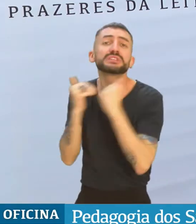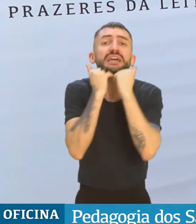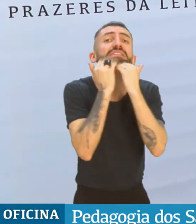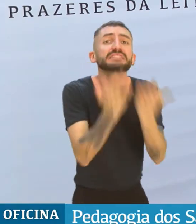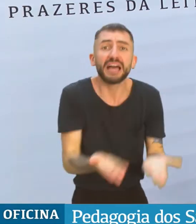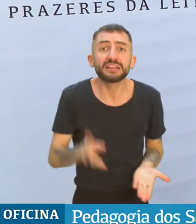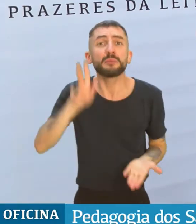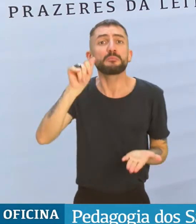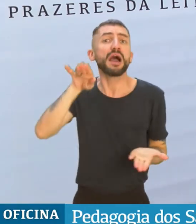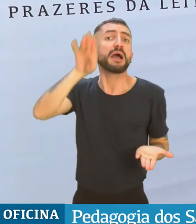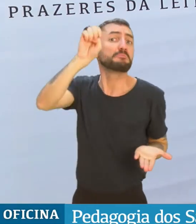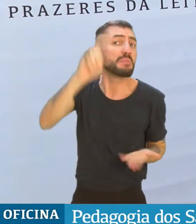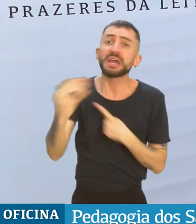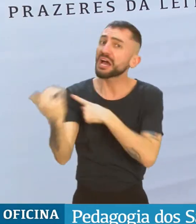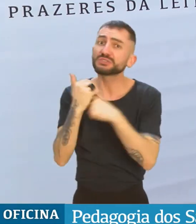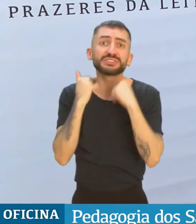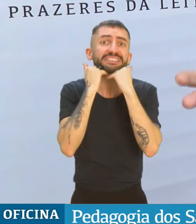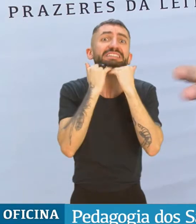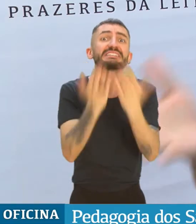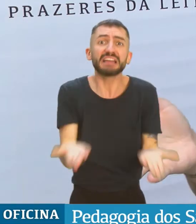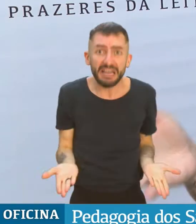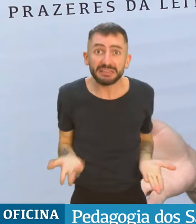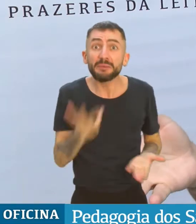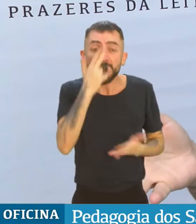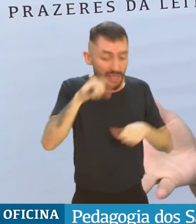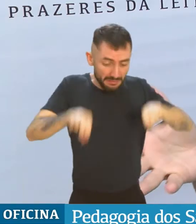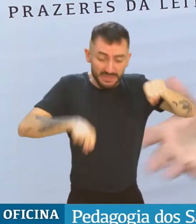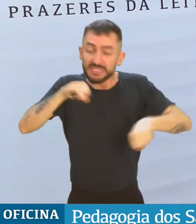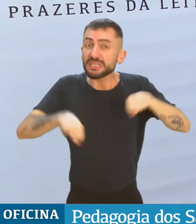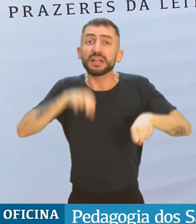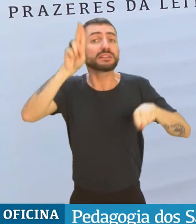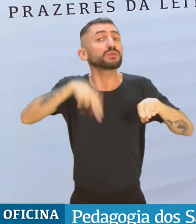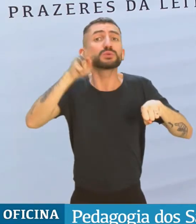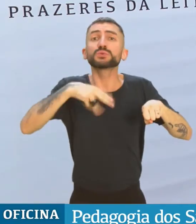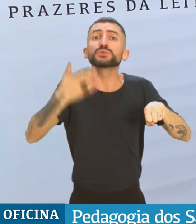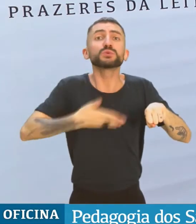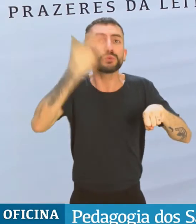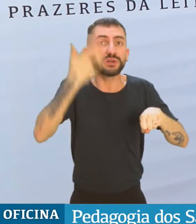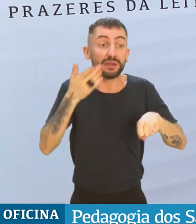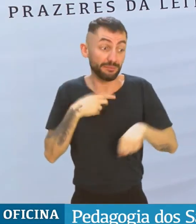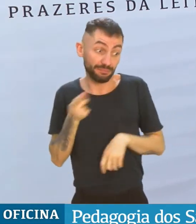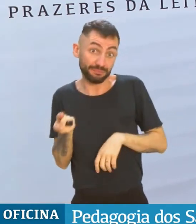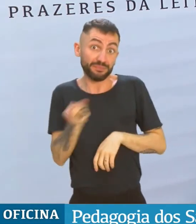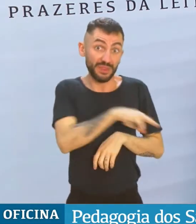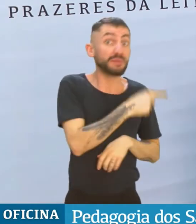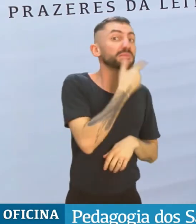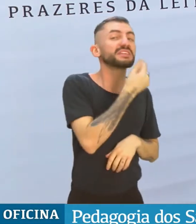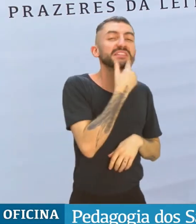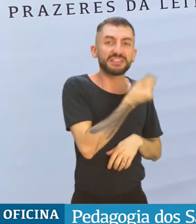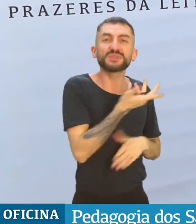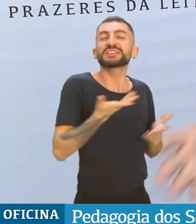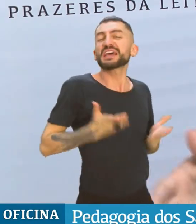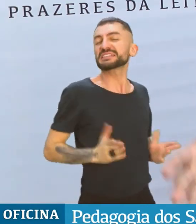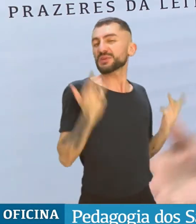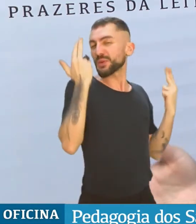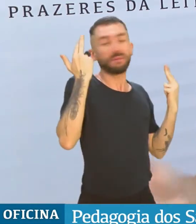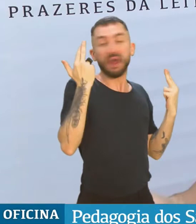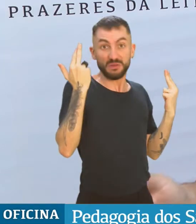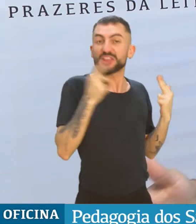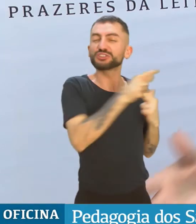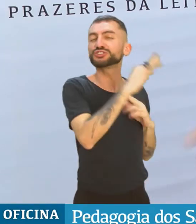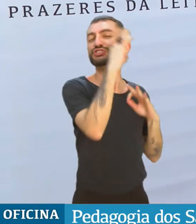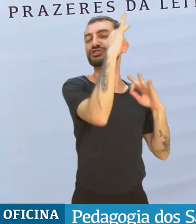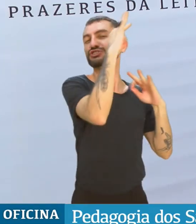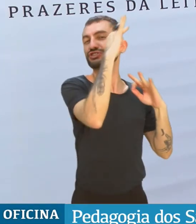mãe, sem norte, sem seta, pés no chão, nunca teve bicicleta. Já Hugo não nasceu, estreou. Pele branquinha nunca